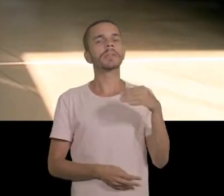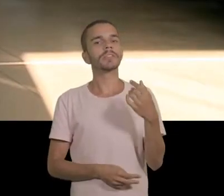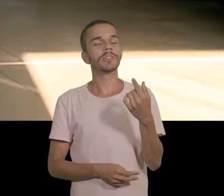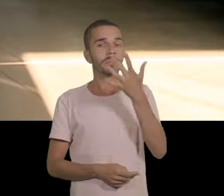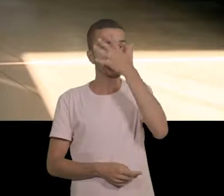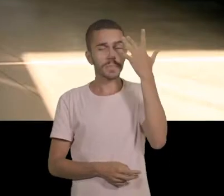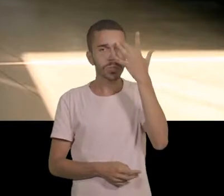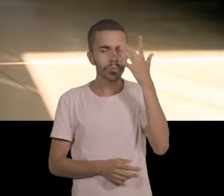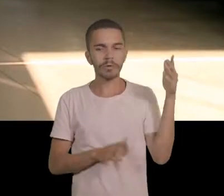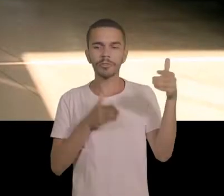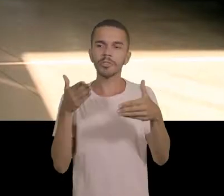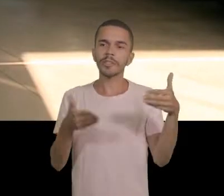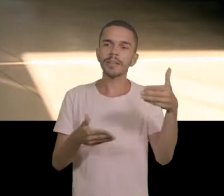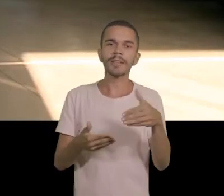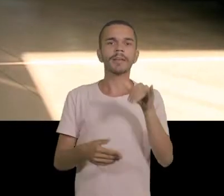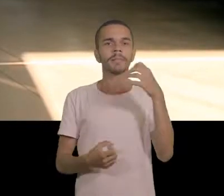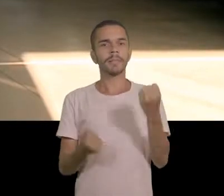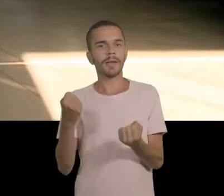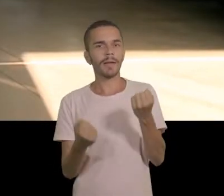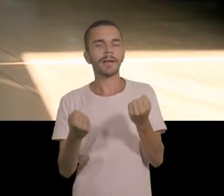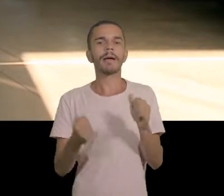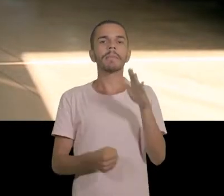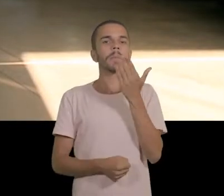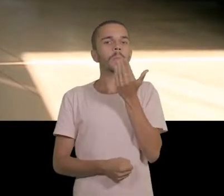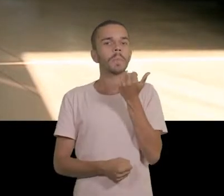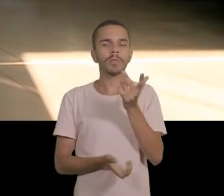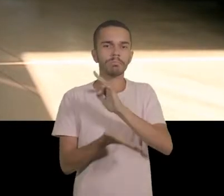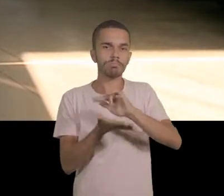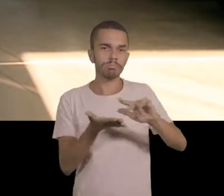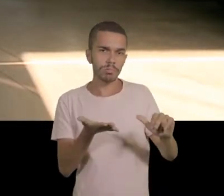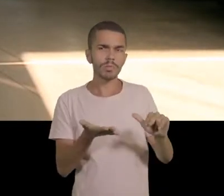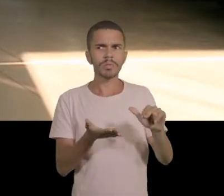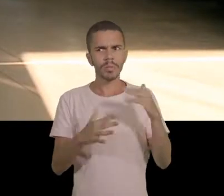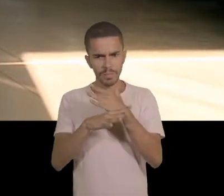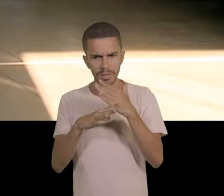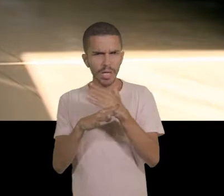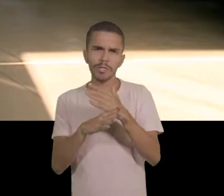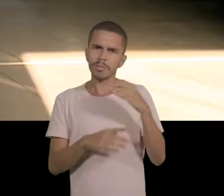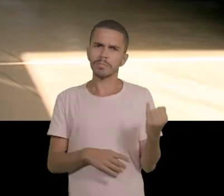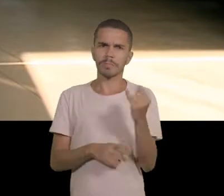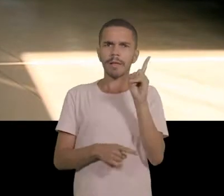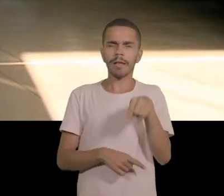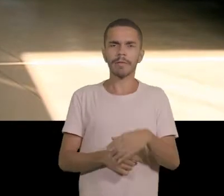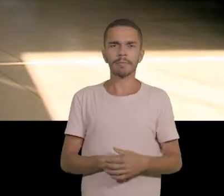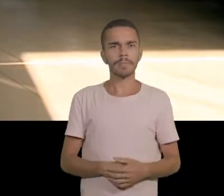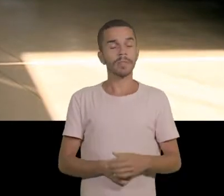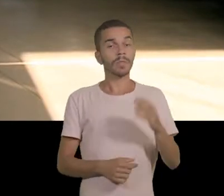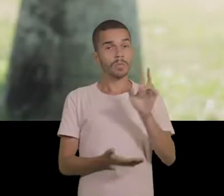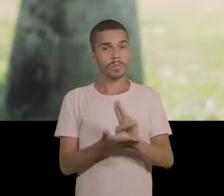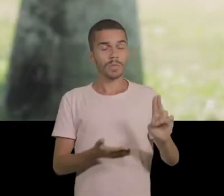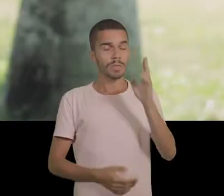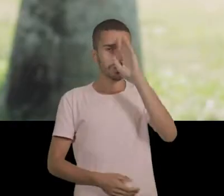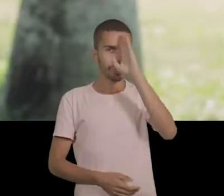traz dinheiro, mais investimento no município, é mais carro que vai ter aqui, é mais gente comendo, é mais gente gastando, né? Para o município é muito